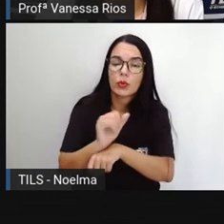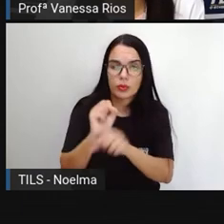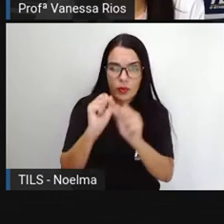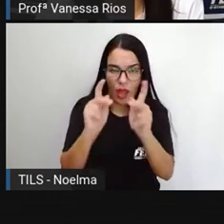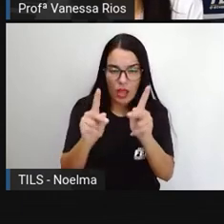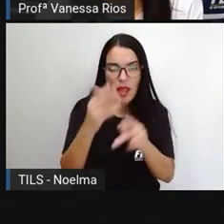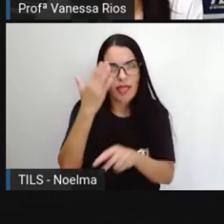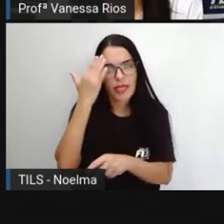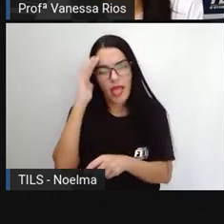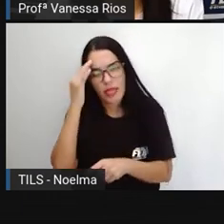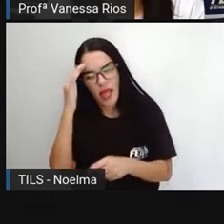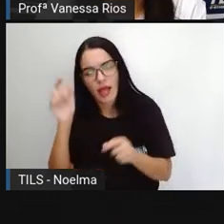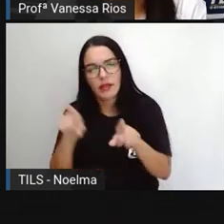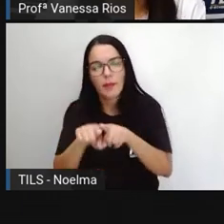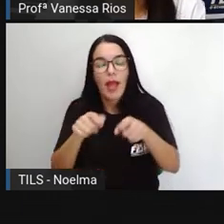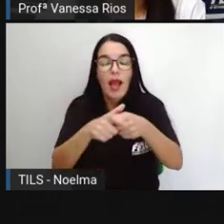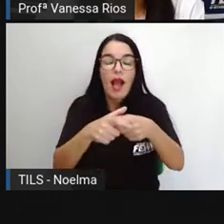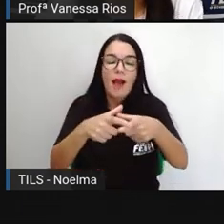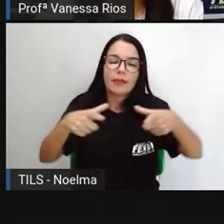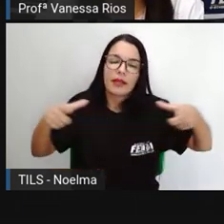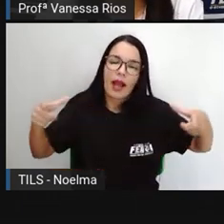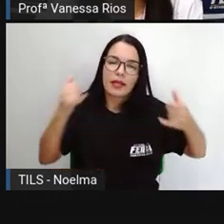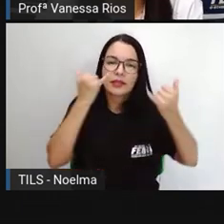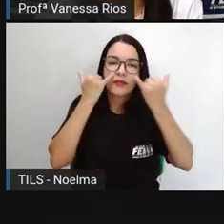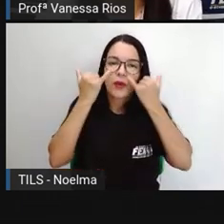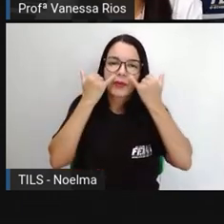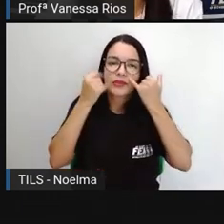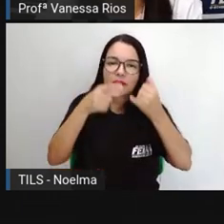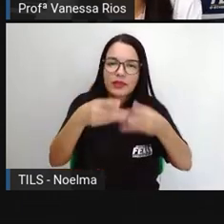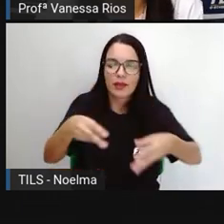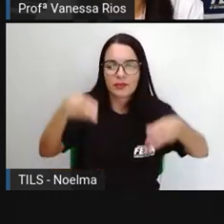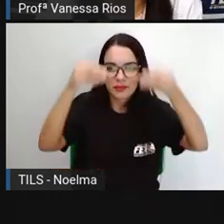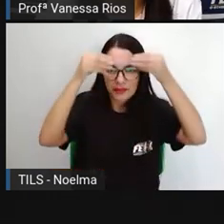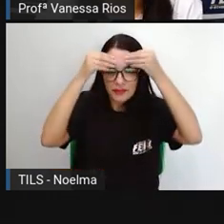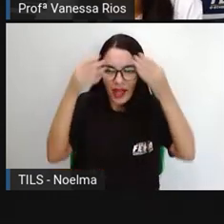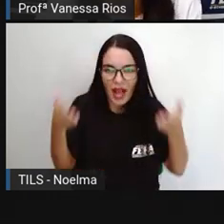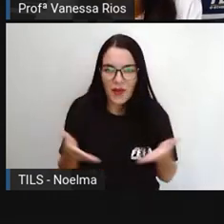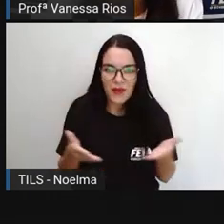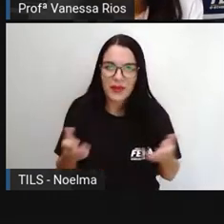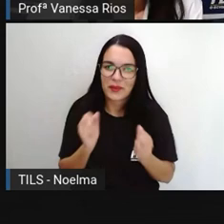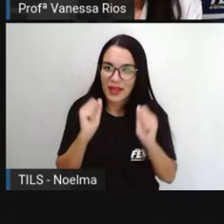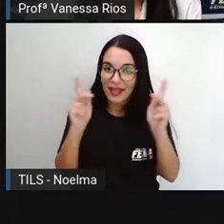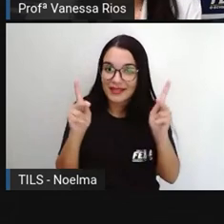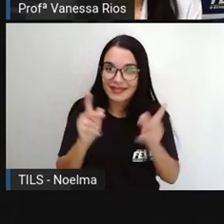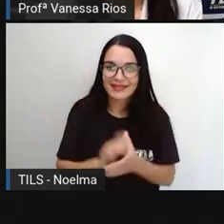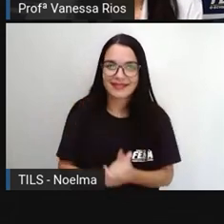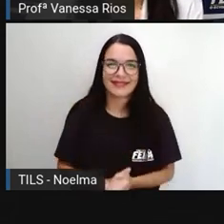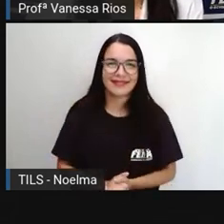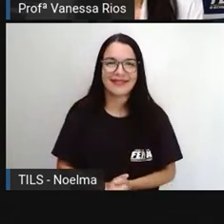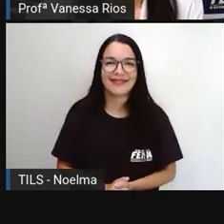ou compreender, ampliar, né, as informações que a gente acabou de observar nesta videoaula, tá certo?